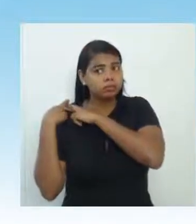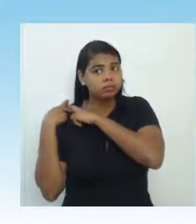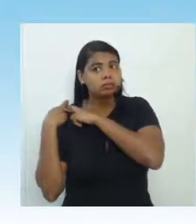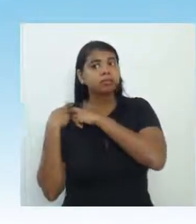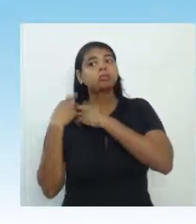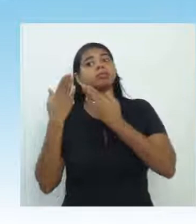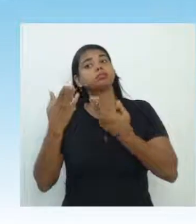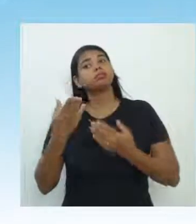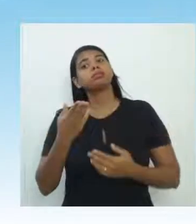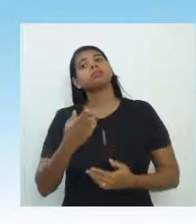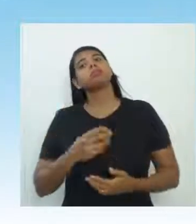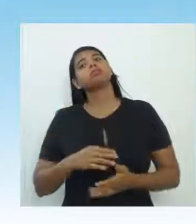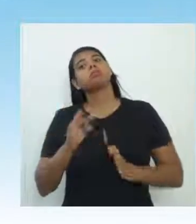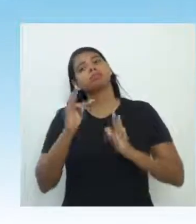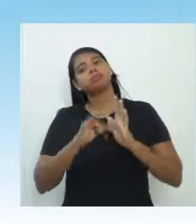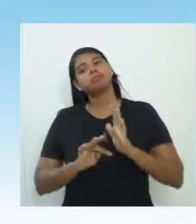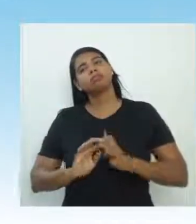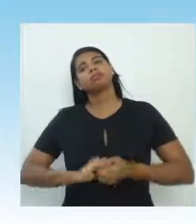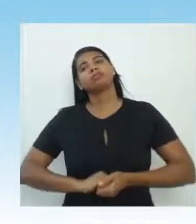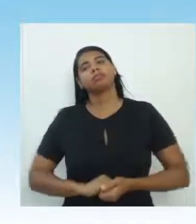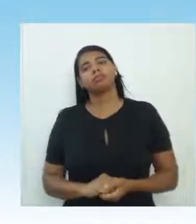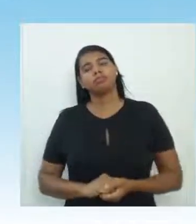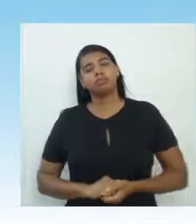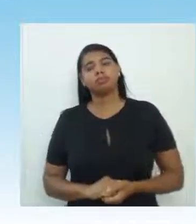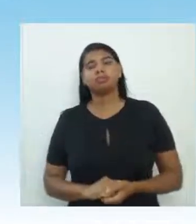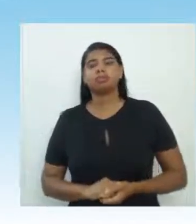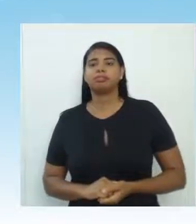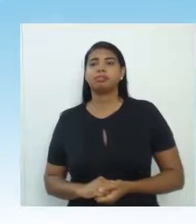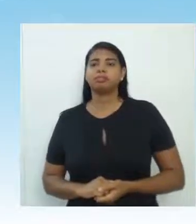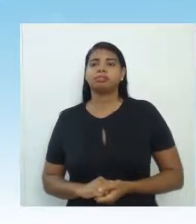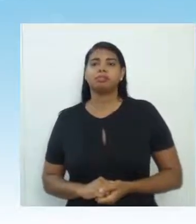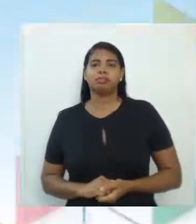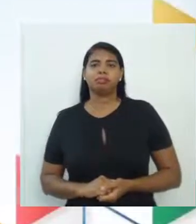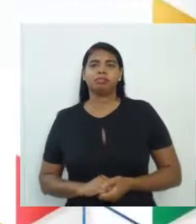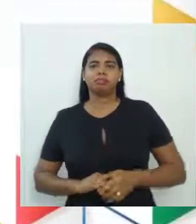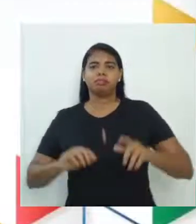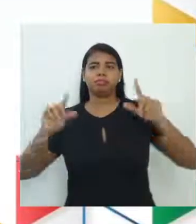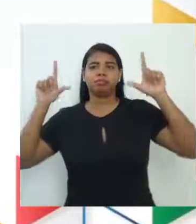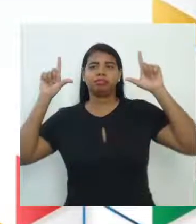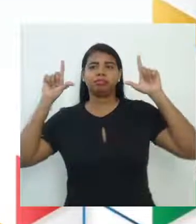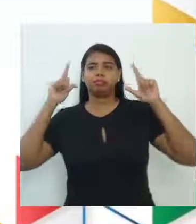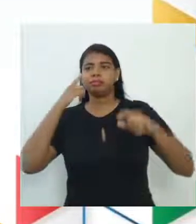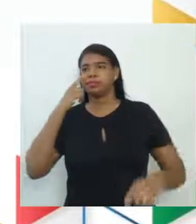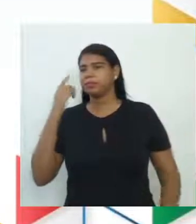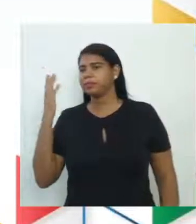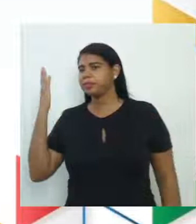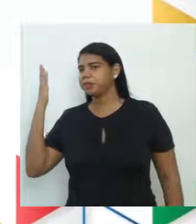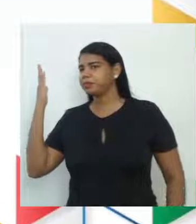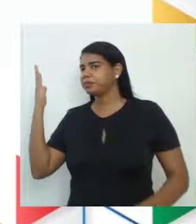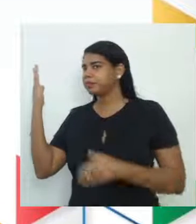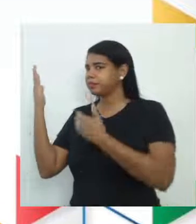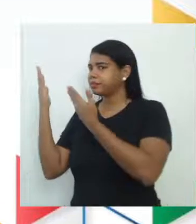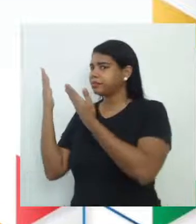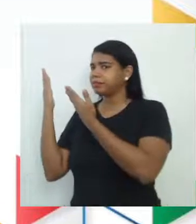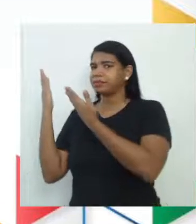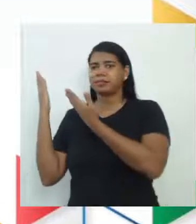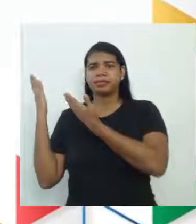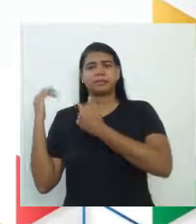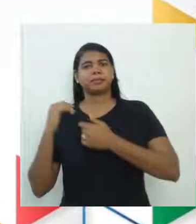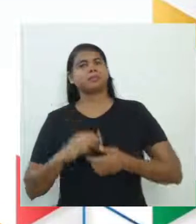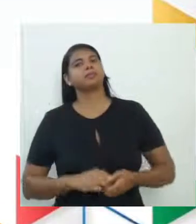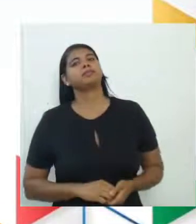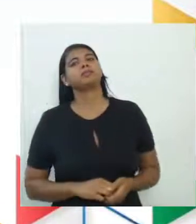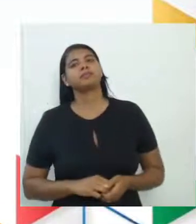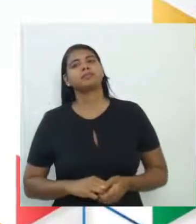que disse. Exatamente. A sanção da lei. Vamos dar uma olhadinha nos slides para a gente ver o trechinho. Professor, pode. Livre pensamento.